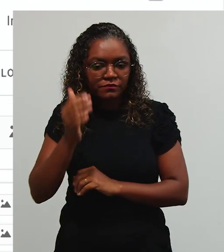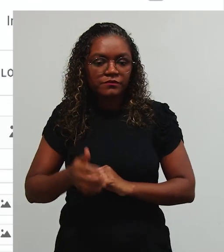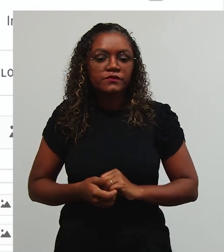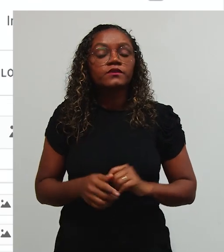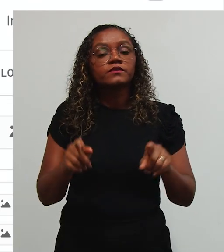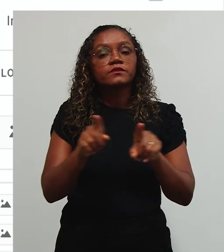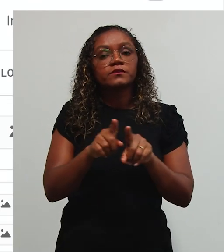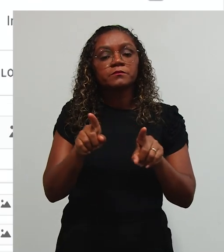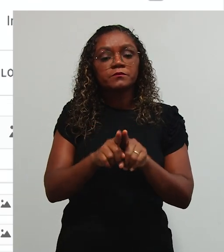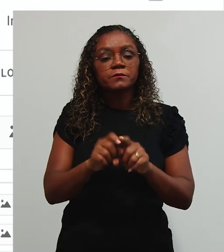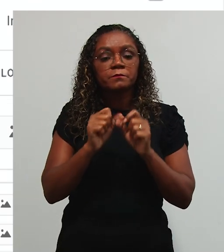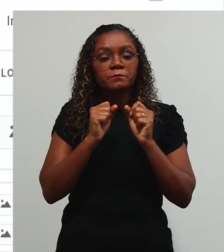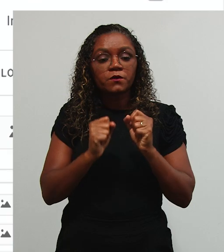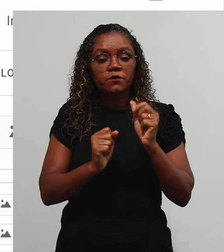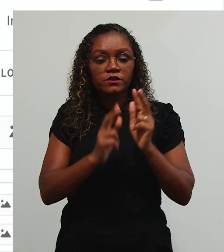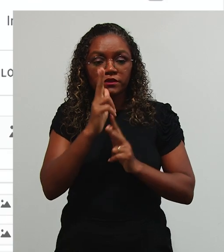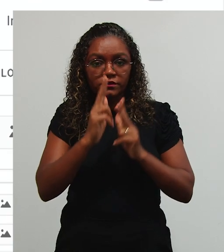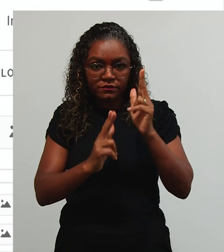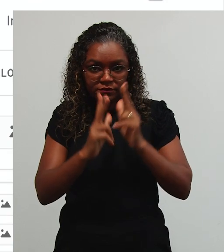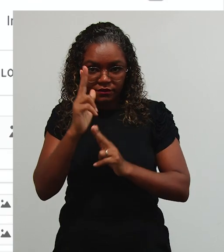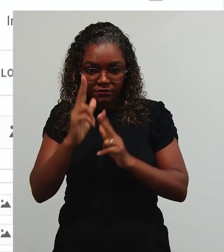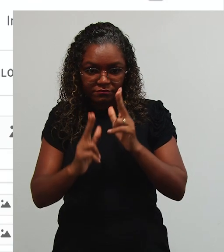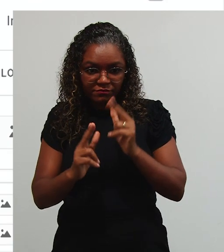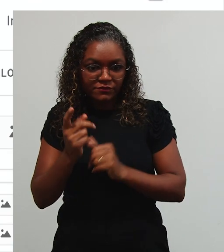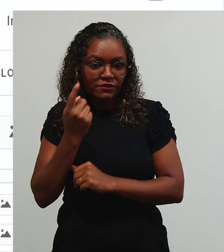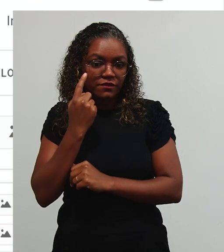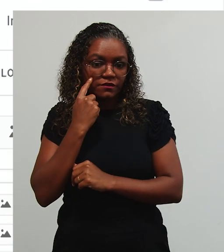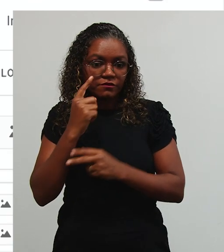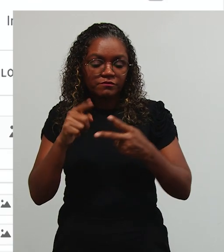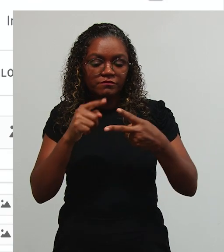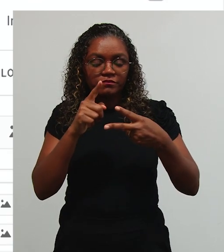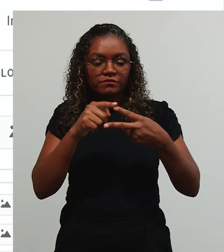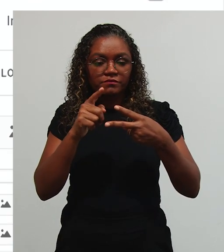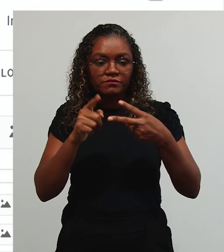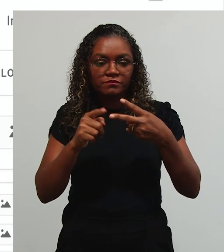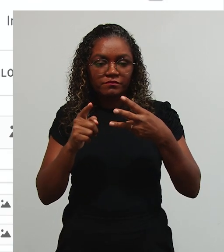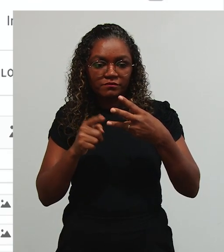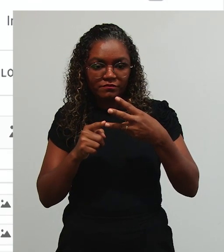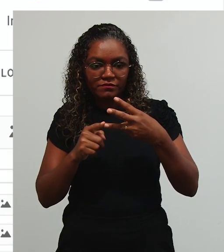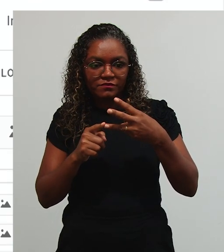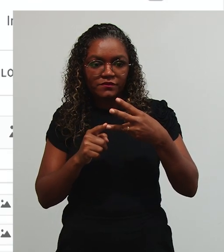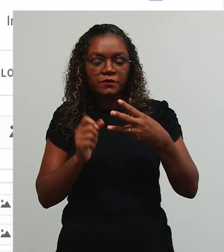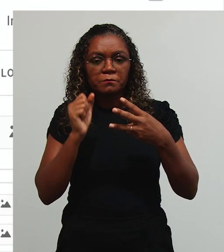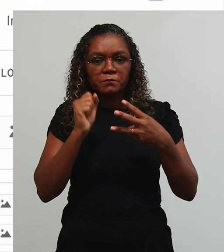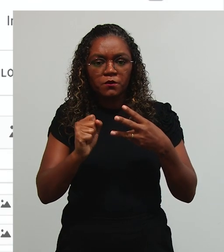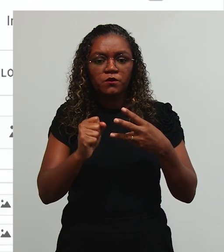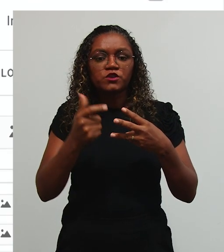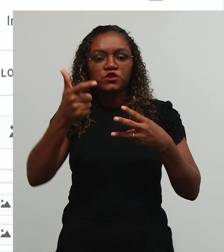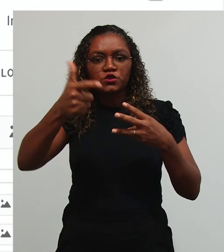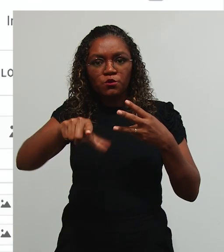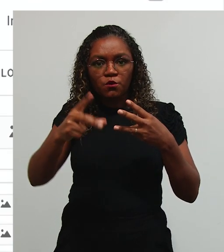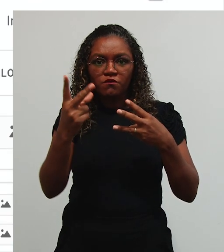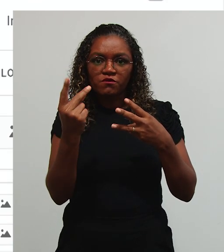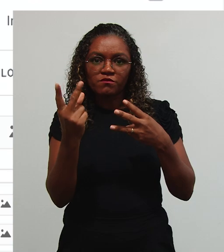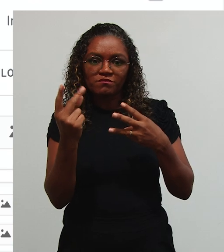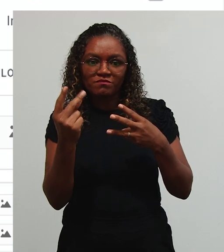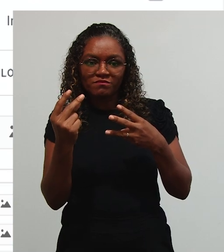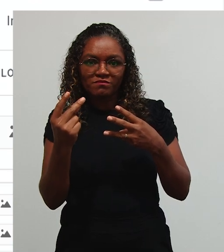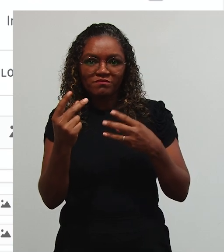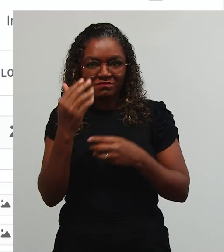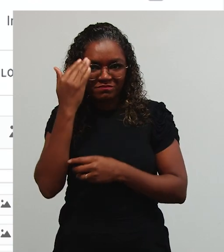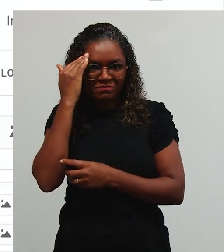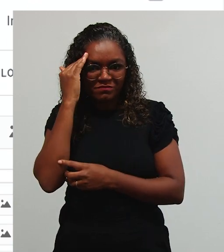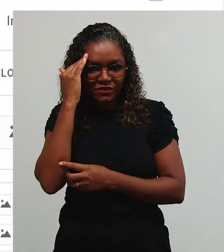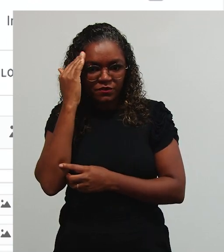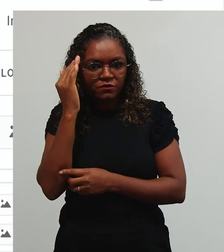Você também tem a opção de edição aqui, como eu falei, olha, você pode duplicar a seção, que é quando você duplica, ó, eu gerei 2 seções